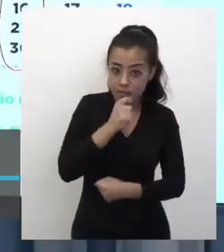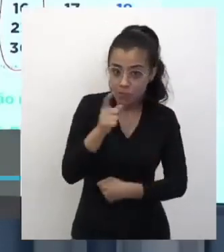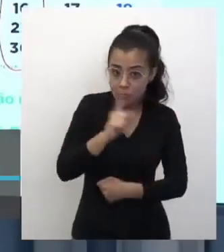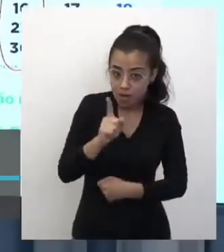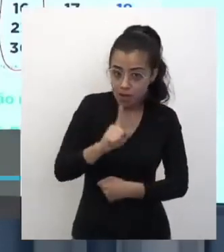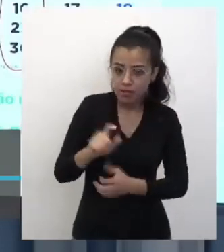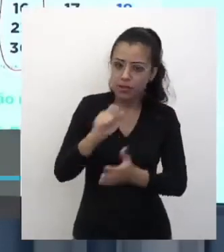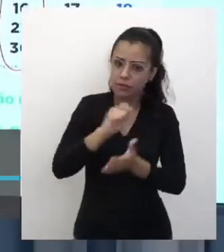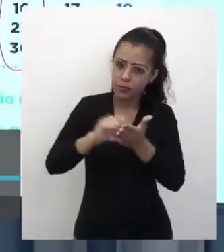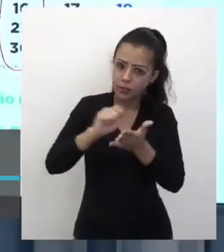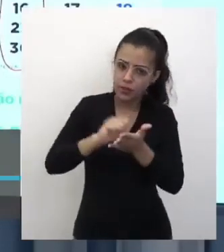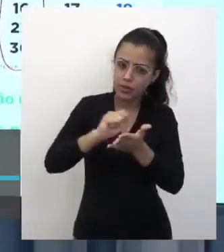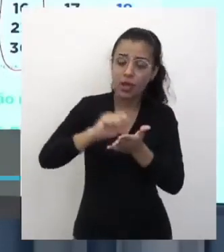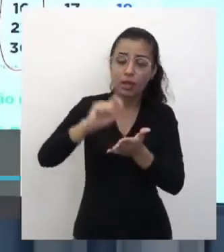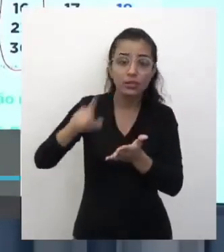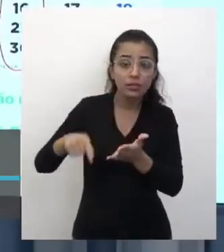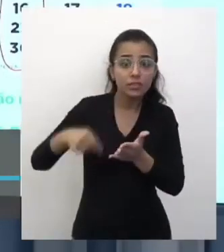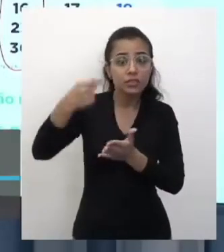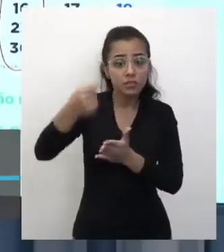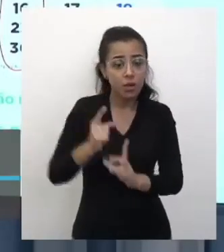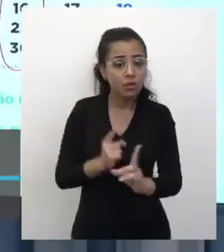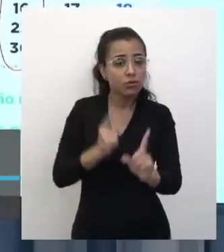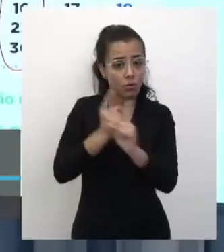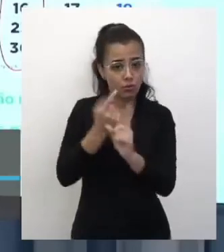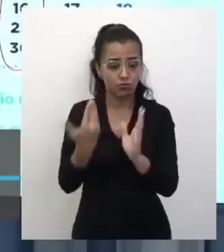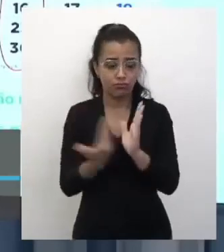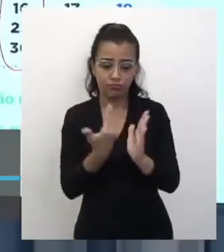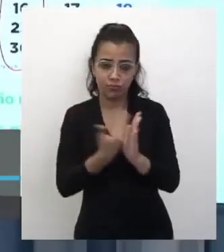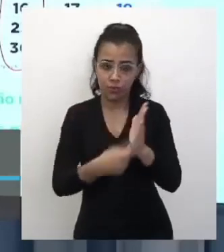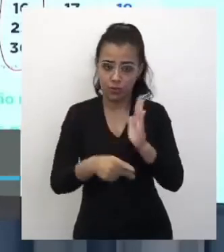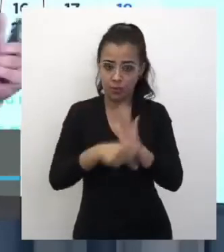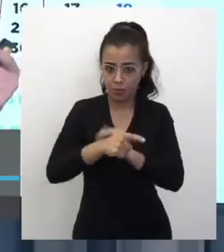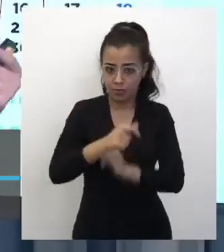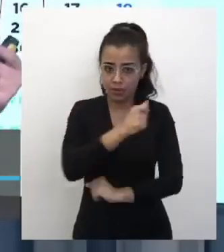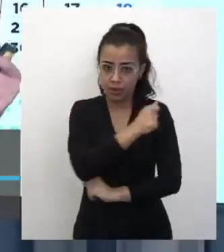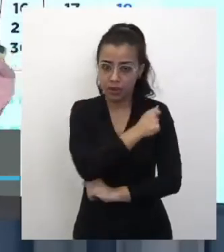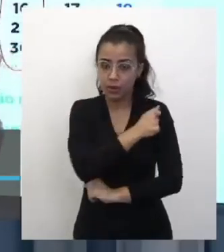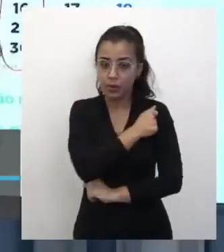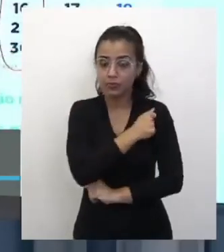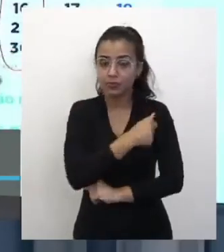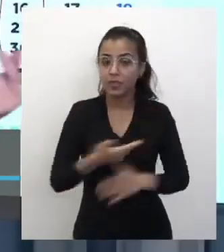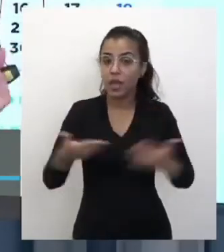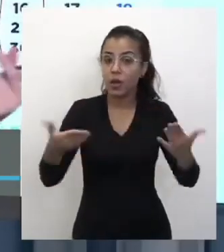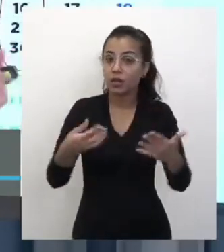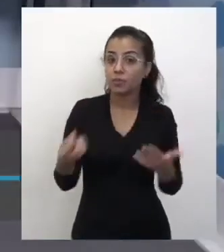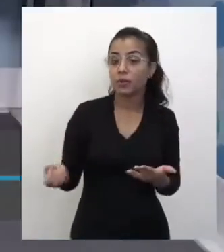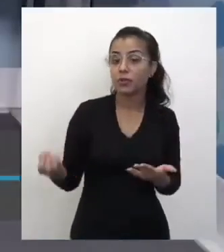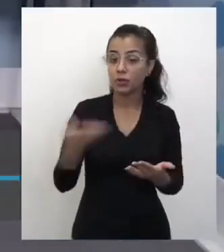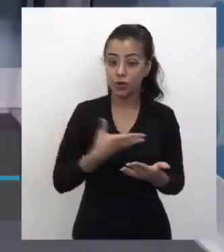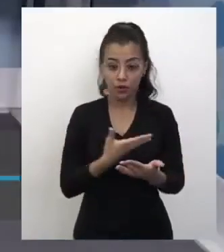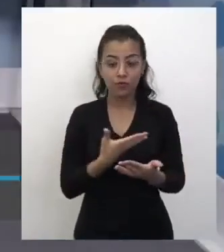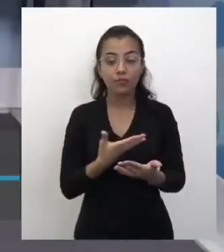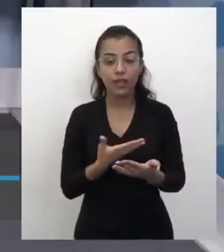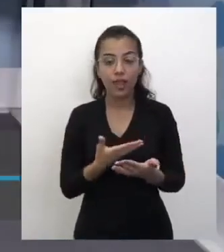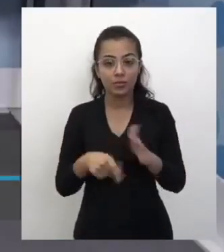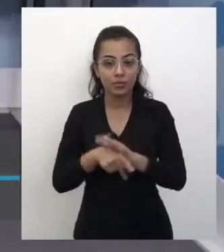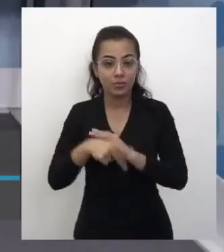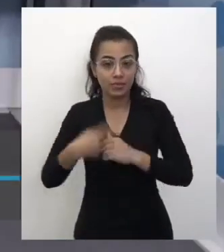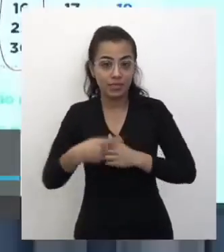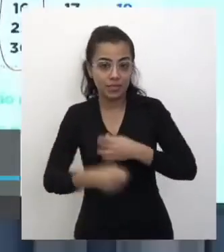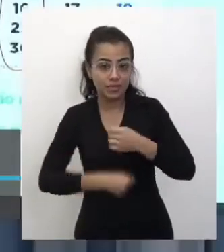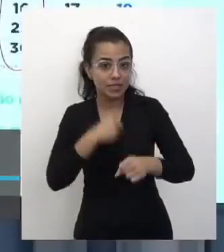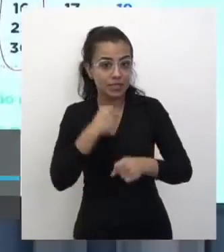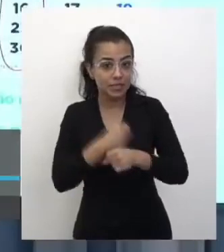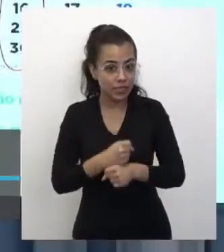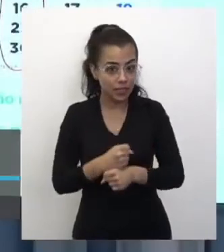anotando no caderno, depois vocês vão ver essas atividades lá, vocês podem ver. E aí uma novidade para esse ano, né, Osmar? Sim. Novidade